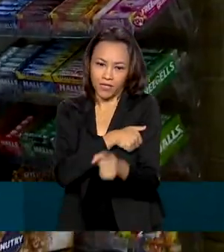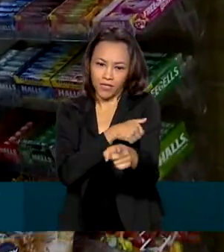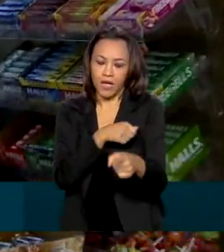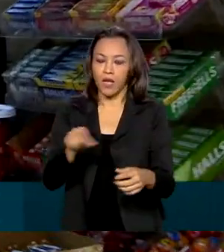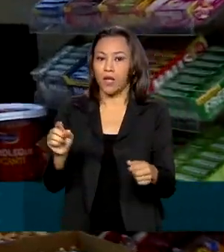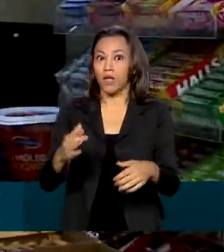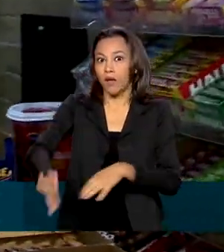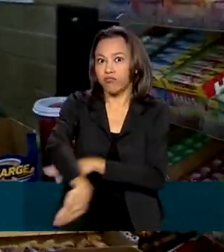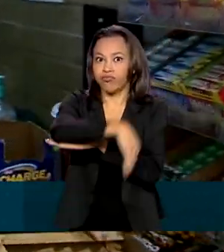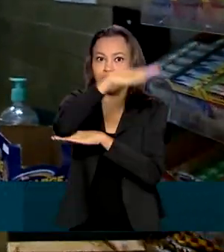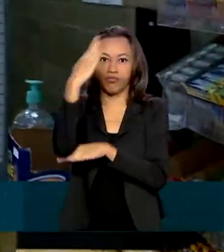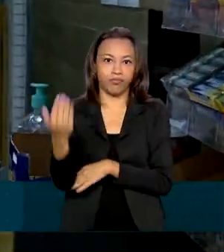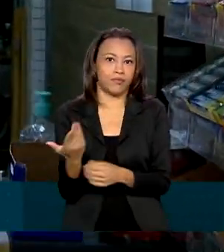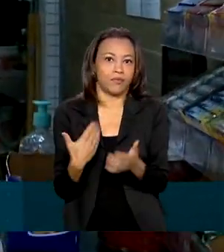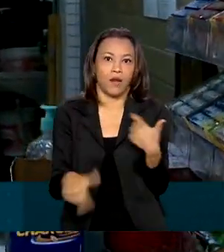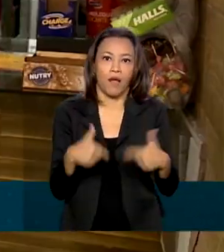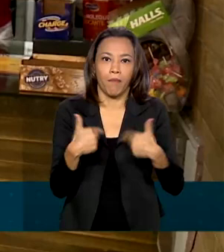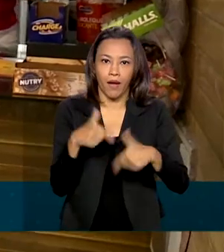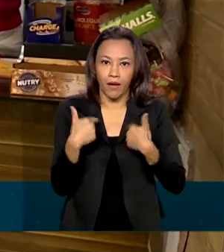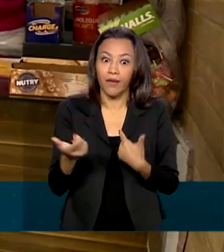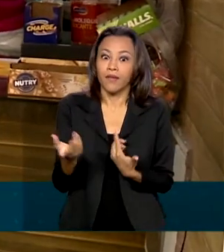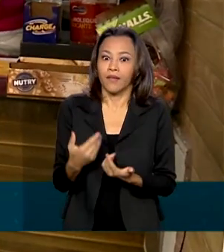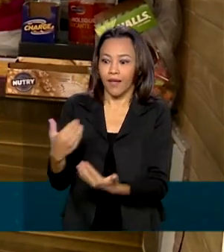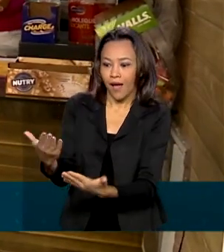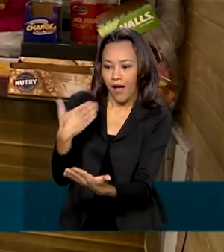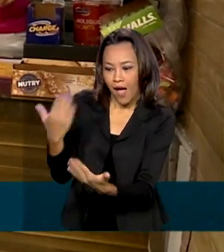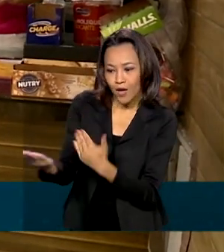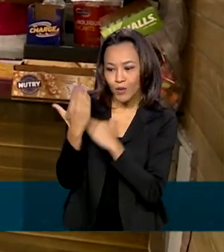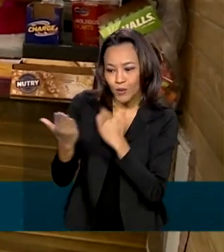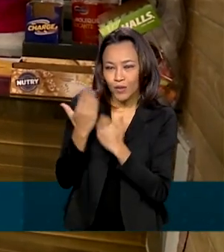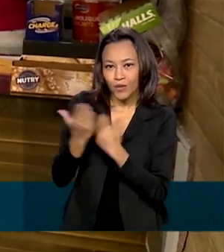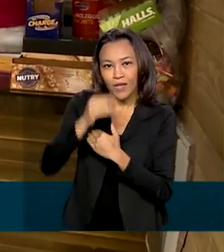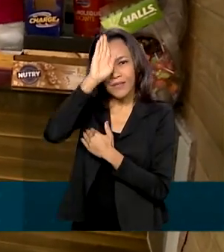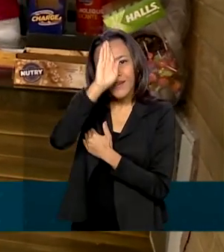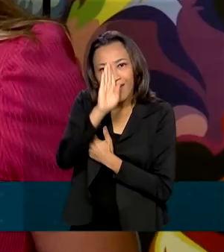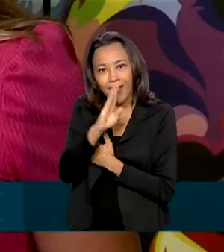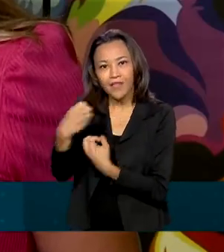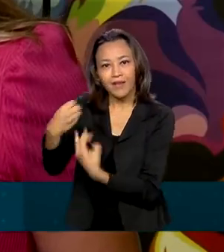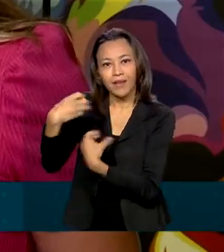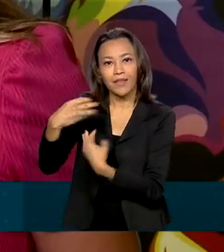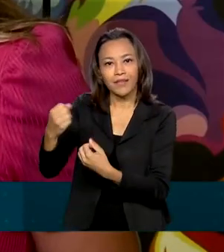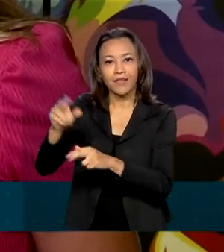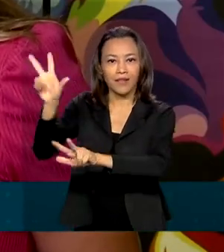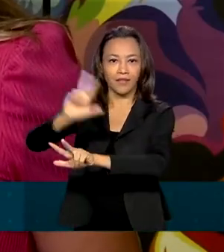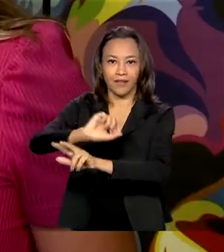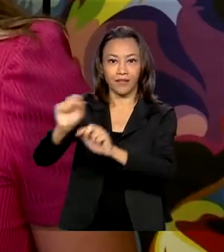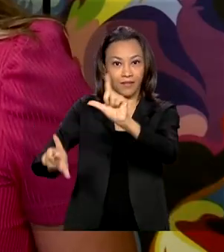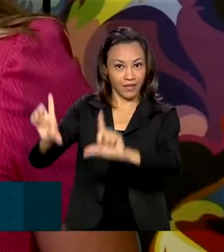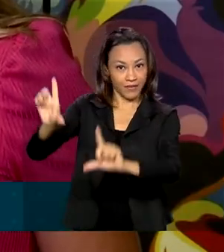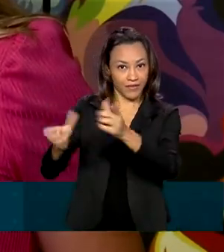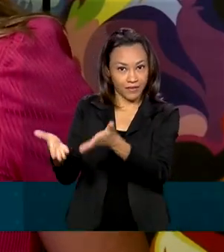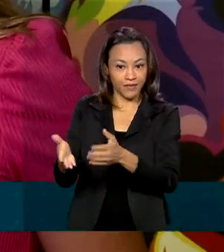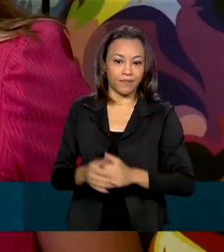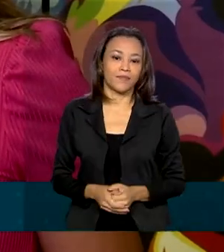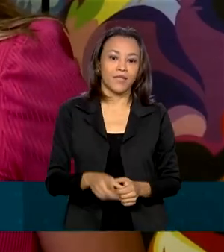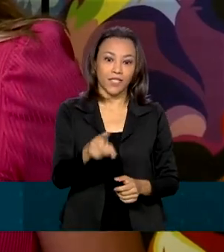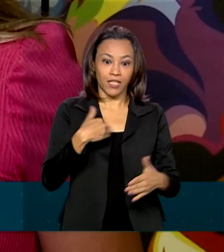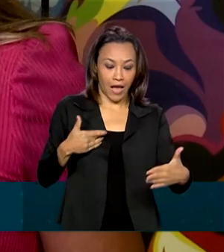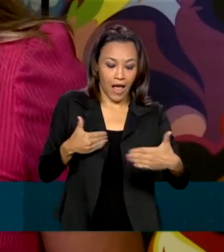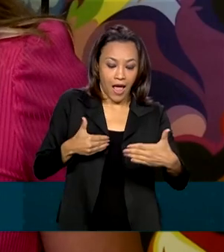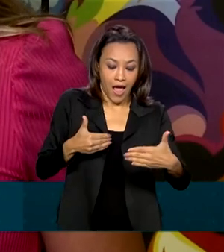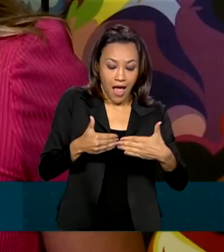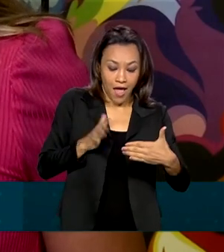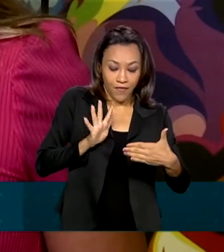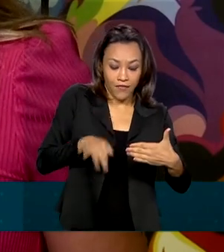com aulões online, gratuitos, para ajudar nessa preparação. Já está na reta final, né? Então, querendo ou não, um pouquinho